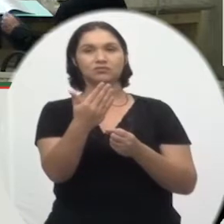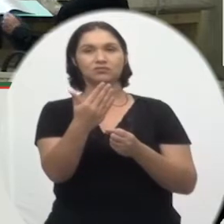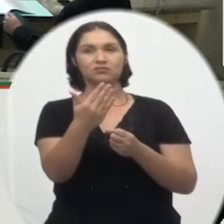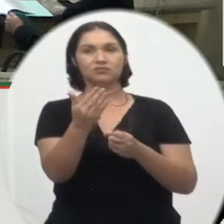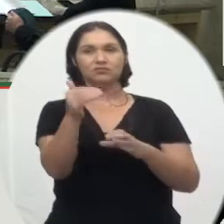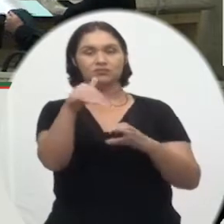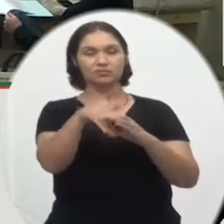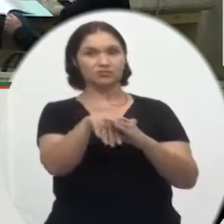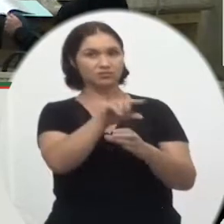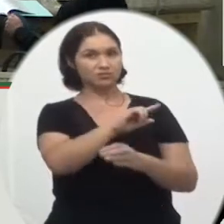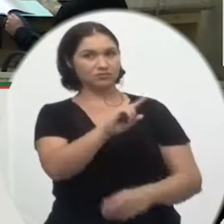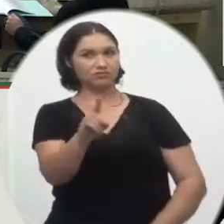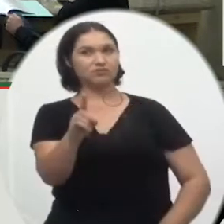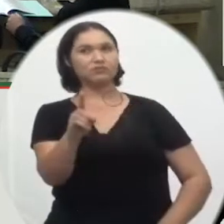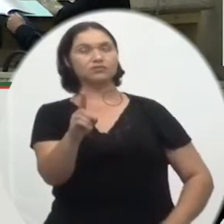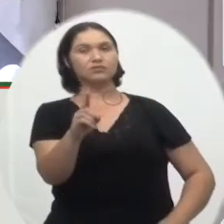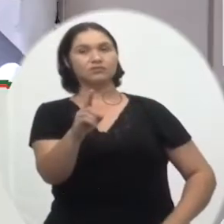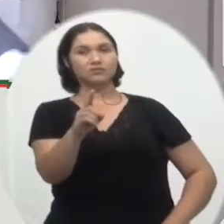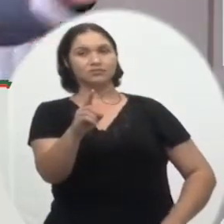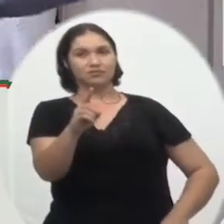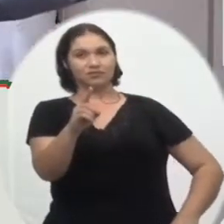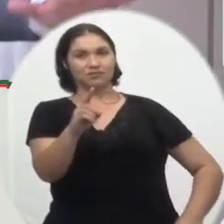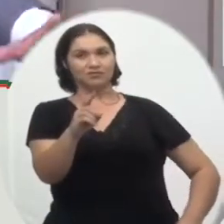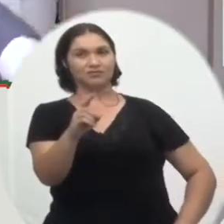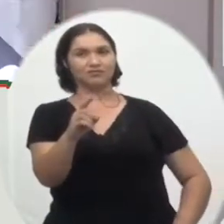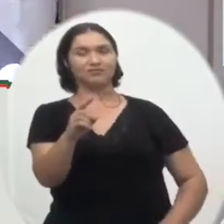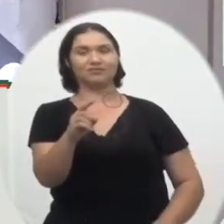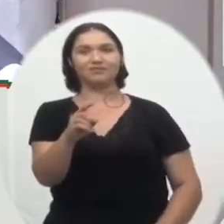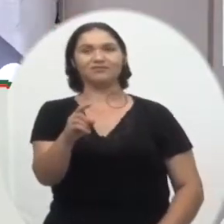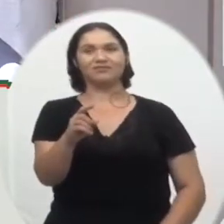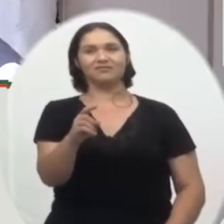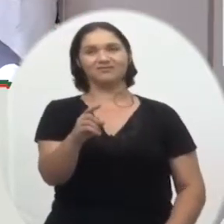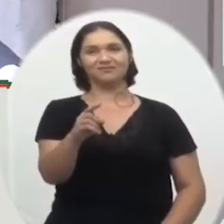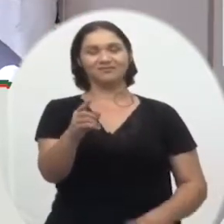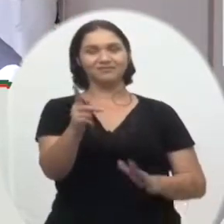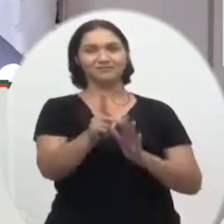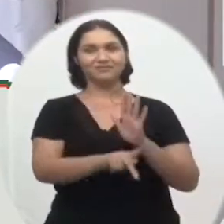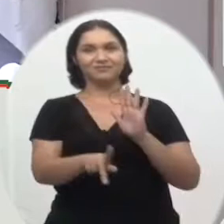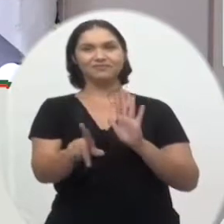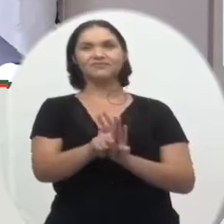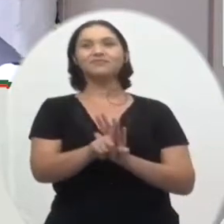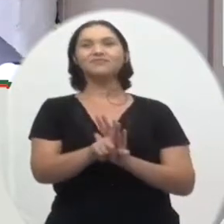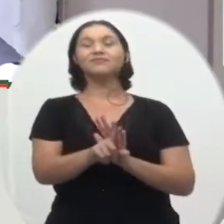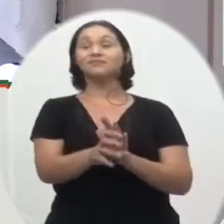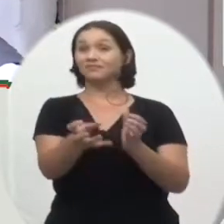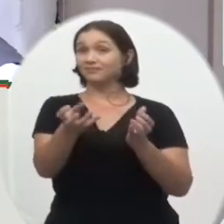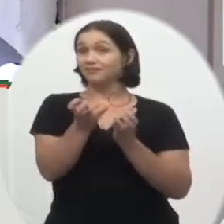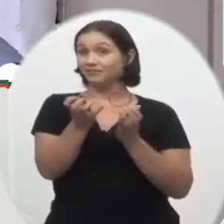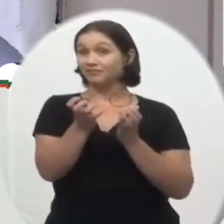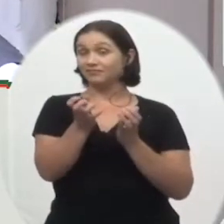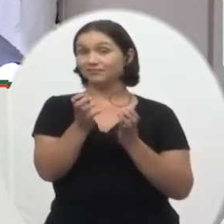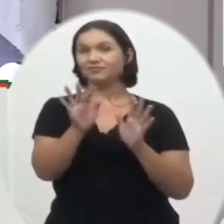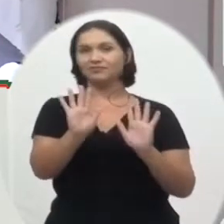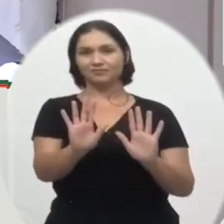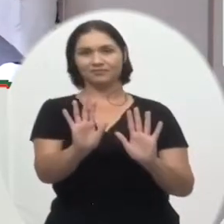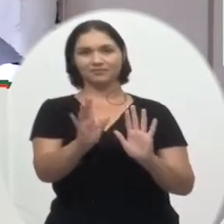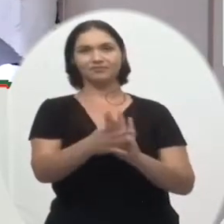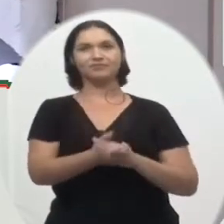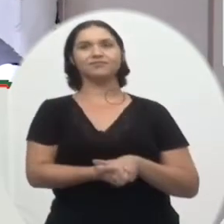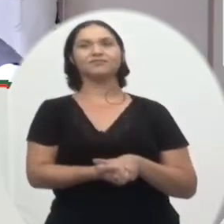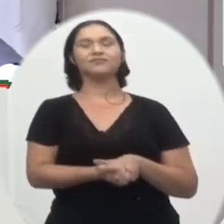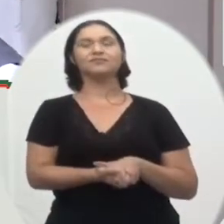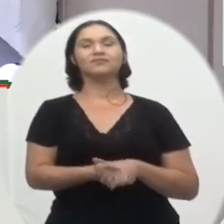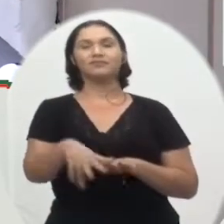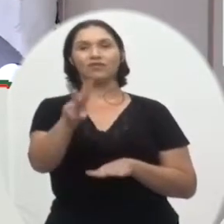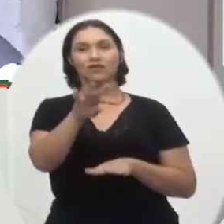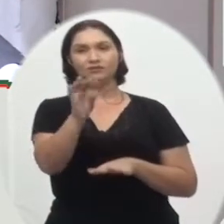né, o veto, porque é porque o senhor falou favorável, ele vai ter um susto, ao projeto, claro, e contra o veto, obviamente. Pois não, vereador